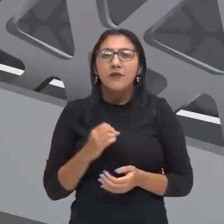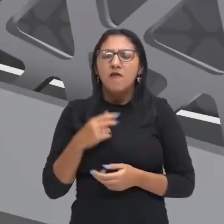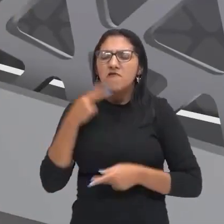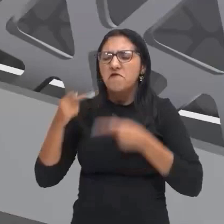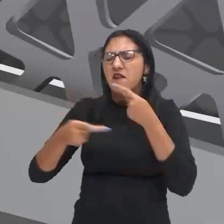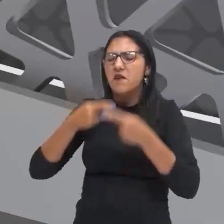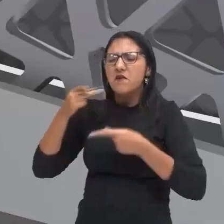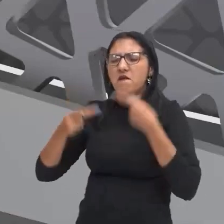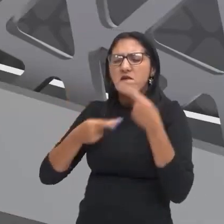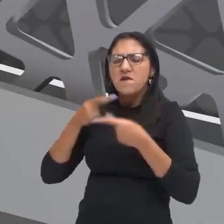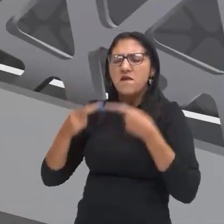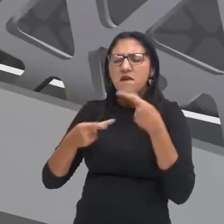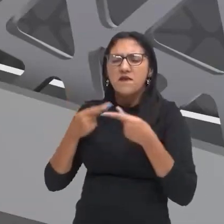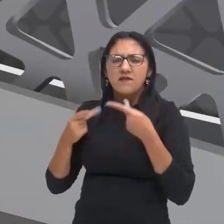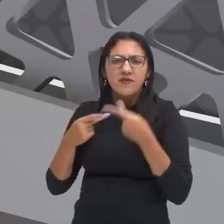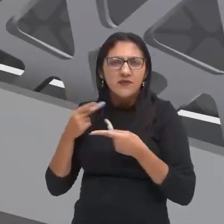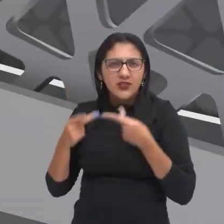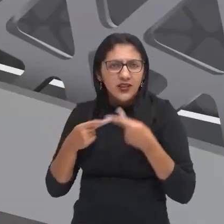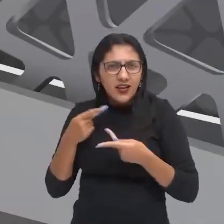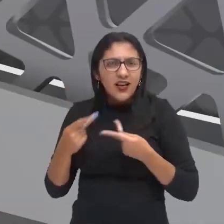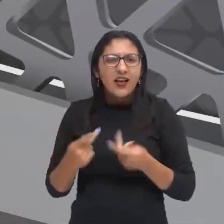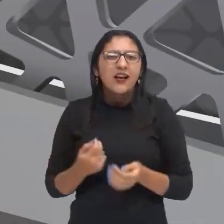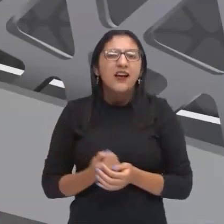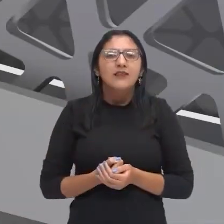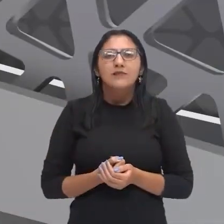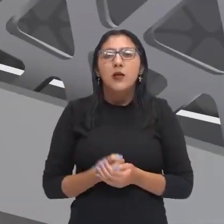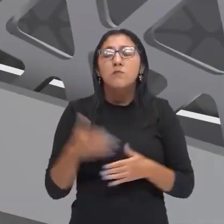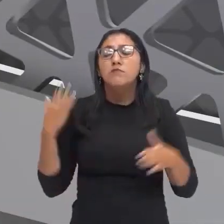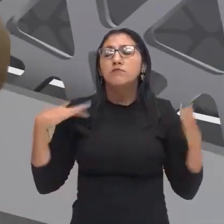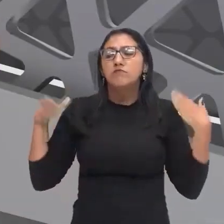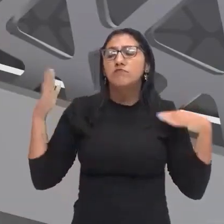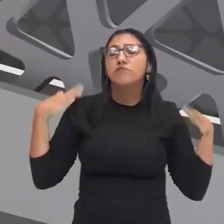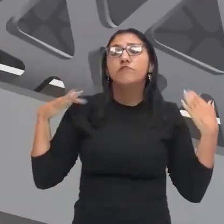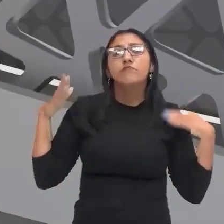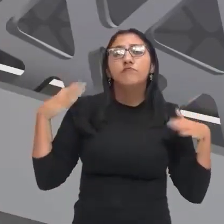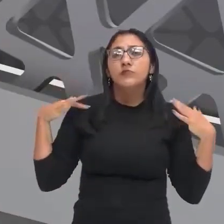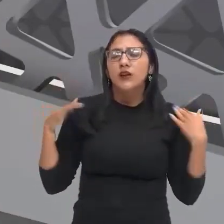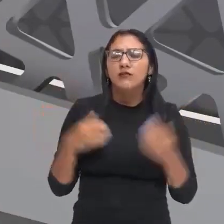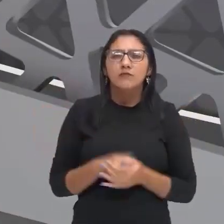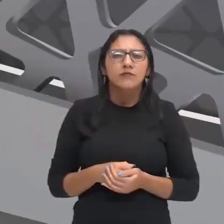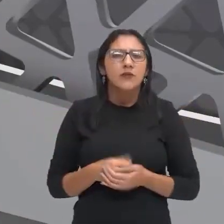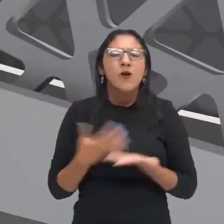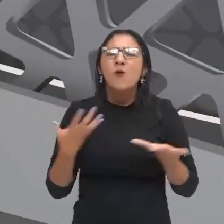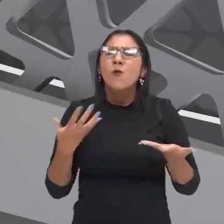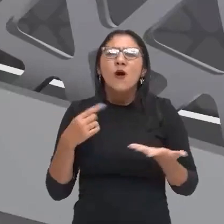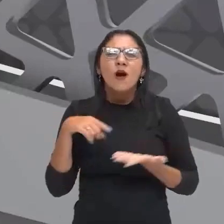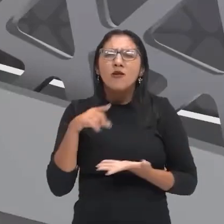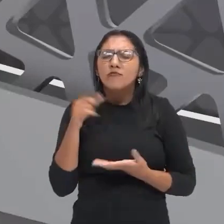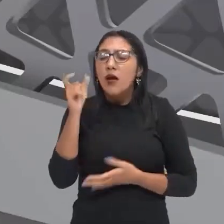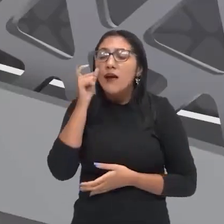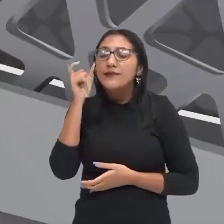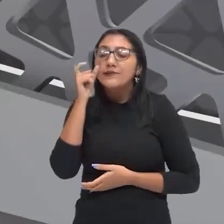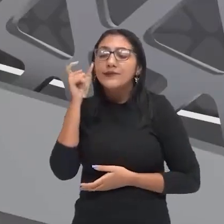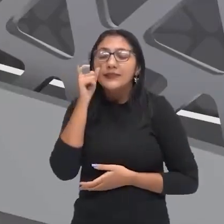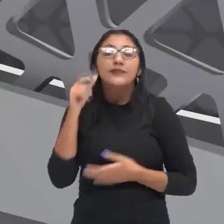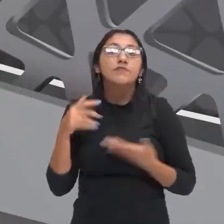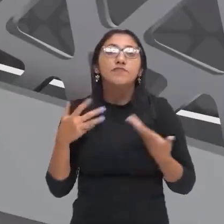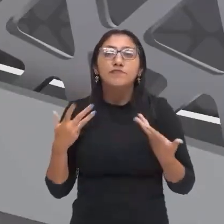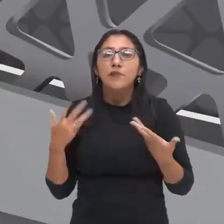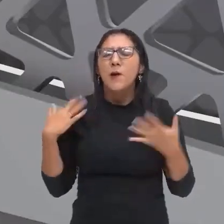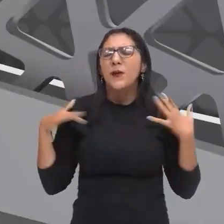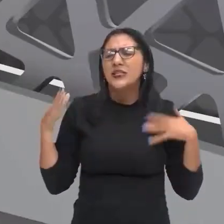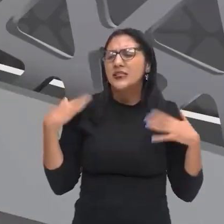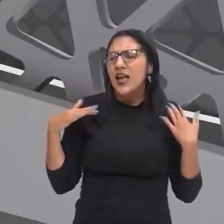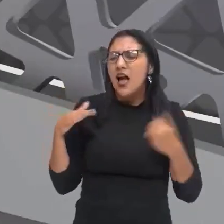falar? Você gosta de passear? Quais são as suas habilidades? O que te interessa? Aquilo